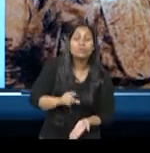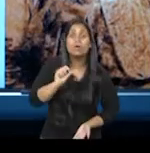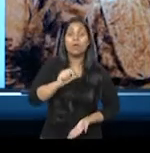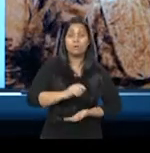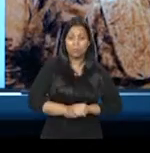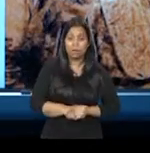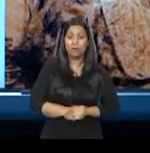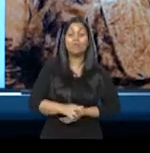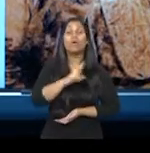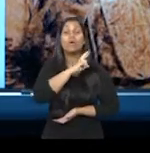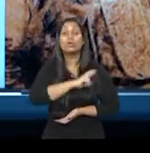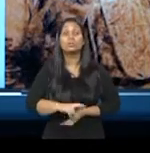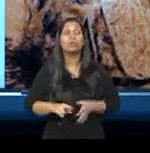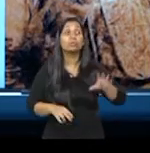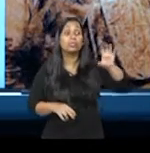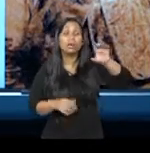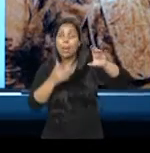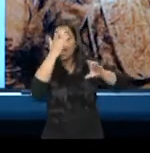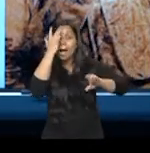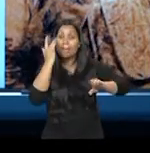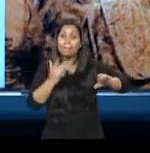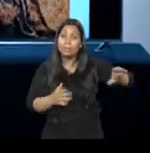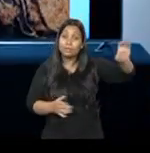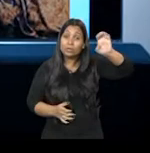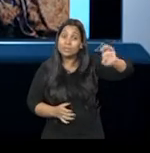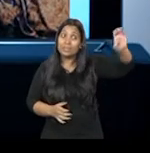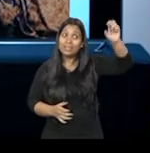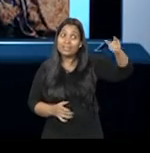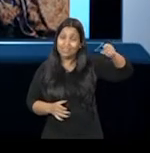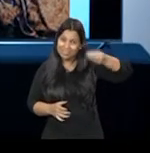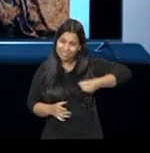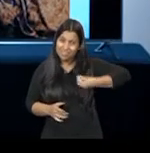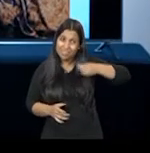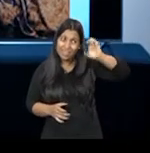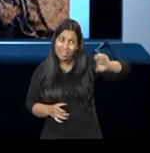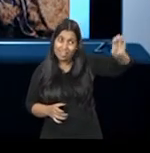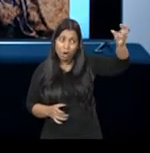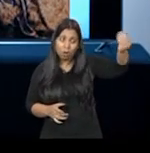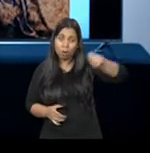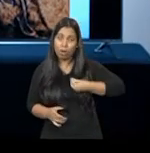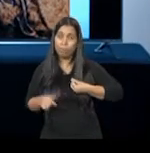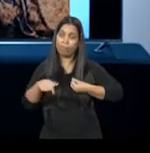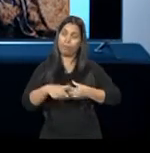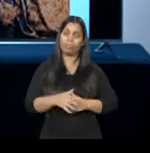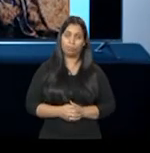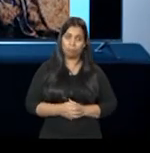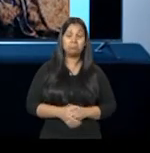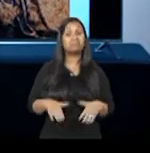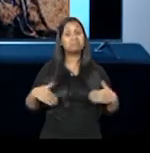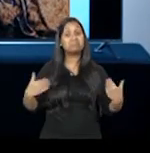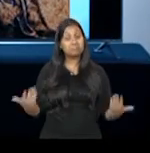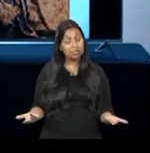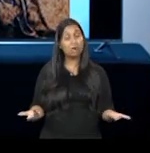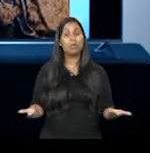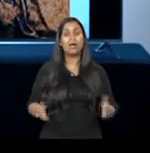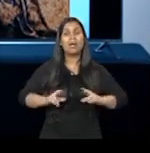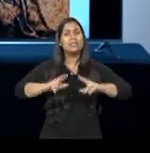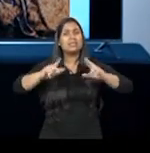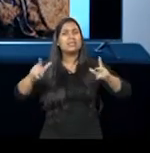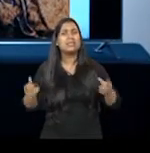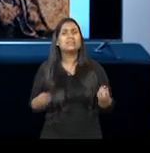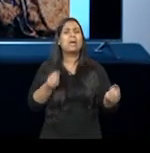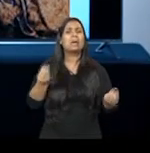foi a religião que o europeu trouxe para cá. Então, pessoal, durante muito tempo, essas diferenças